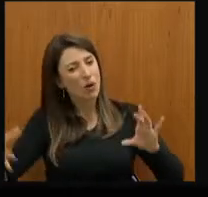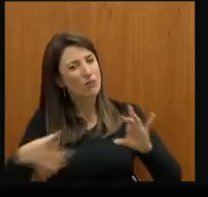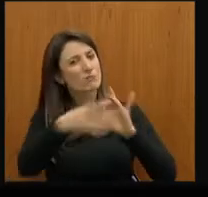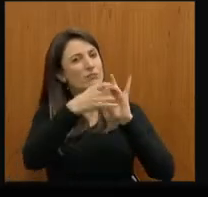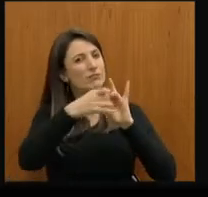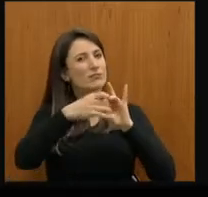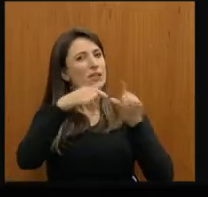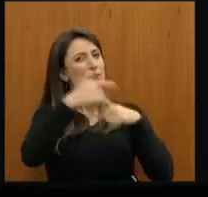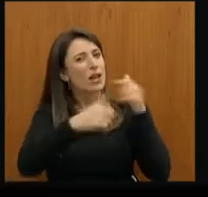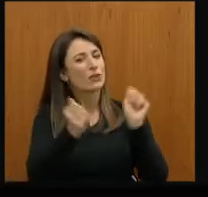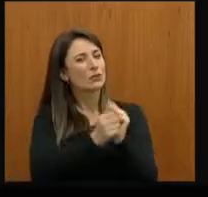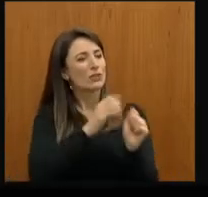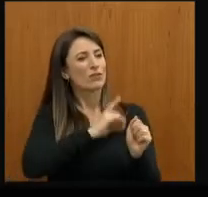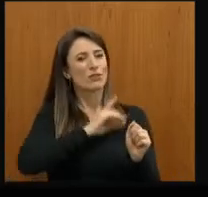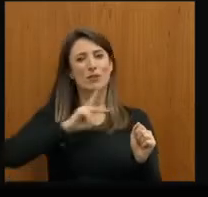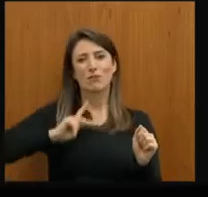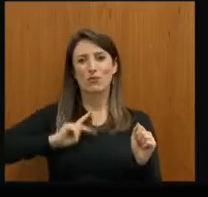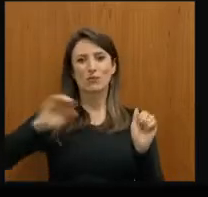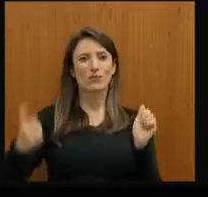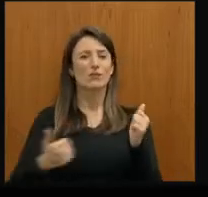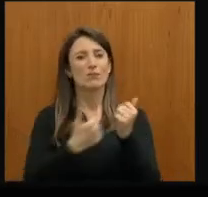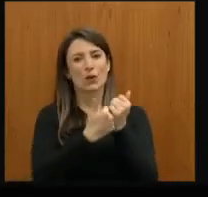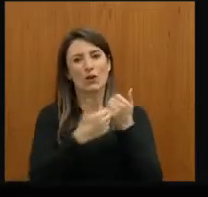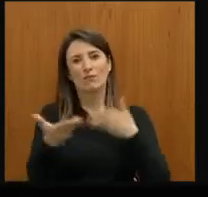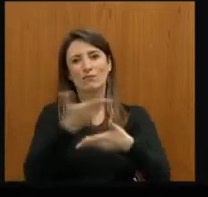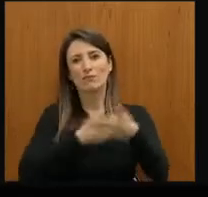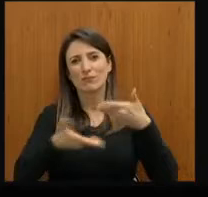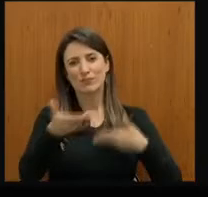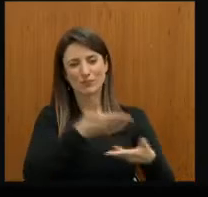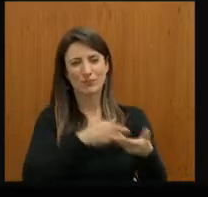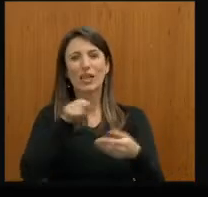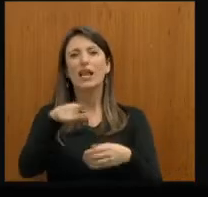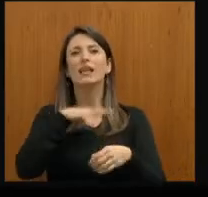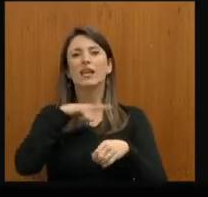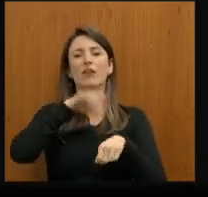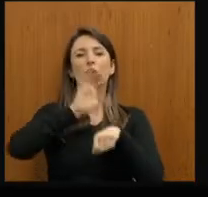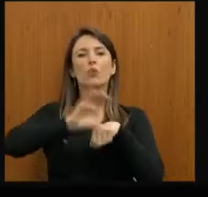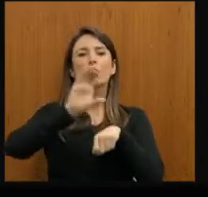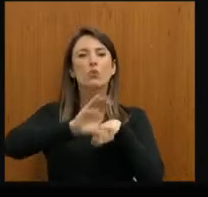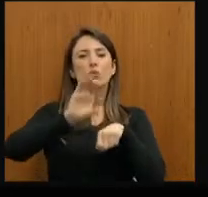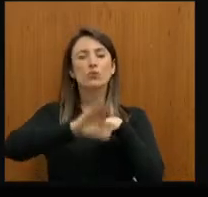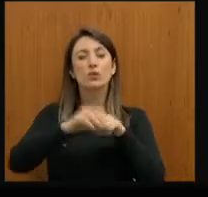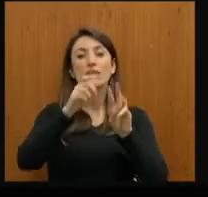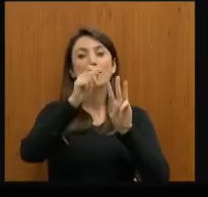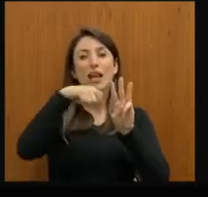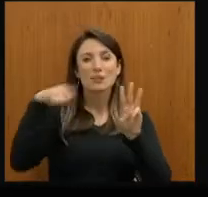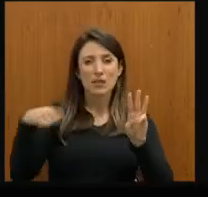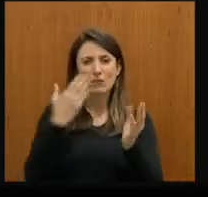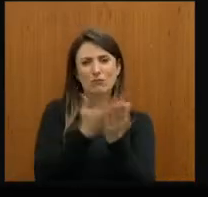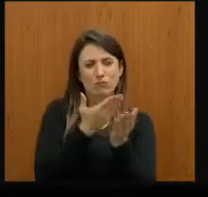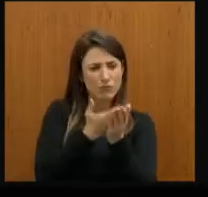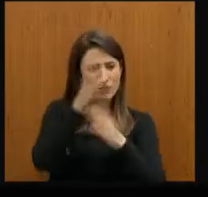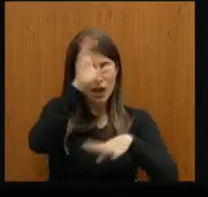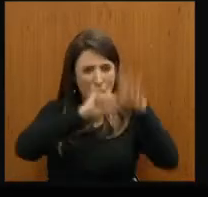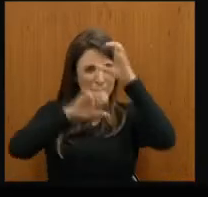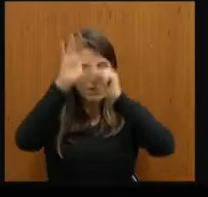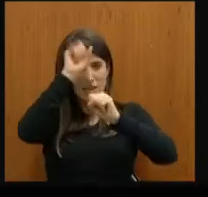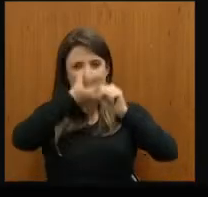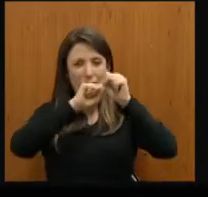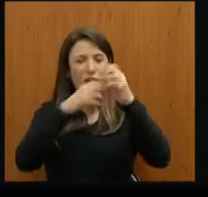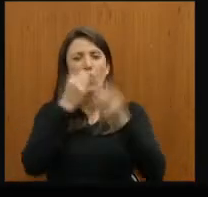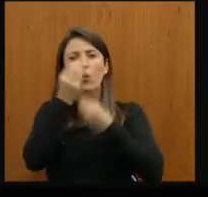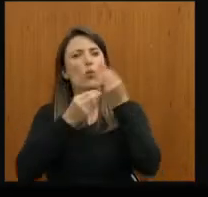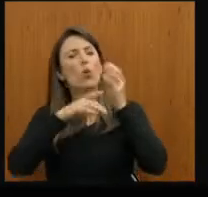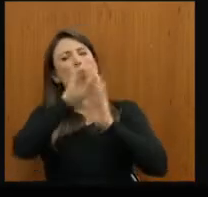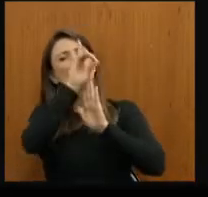comunidades Elas tiveram um cursei de três meses e aprenderam questões relacionadas